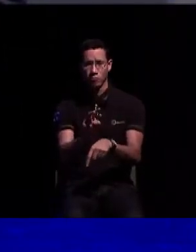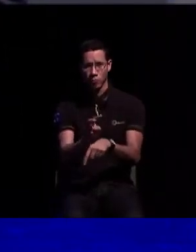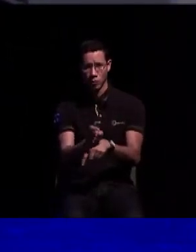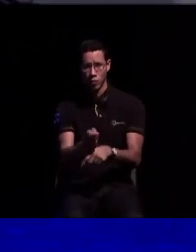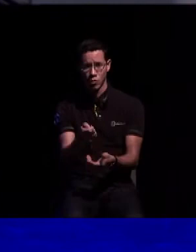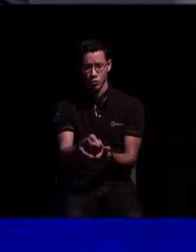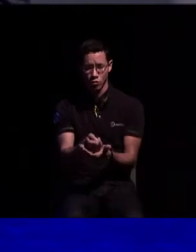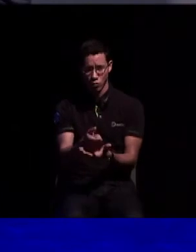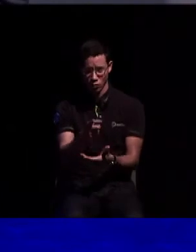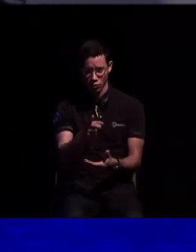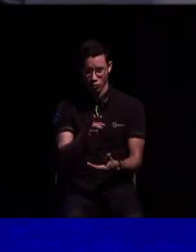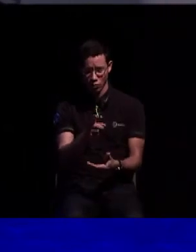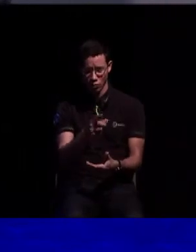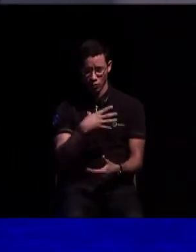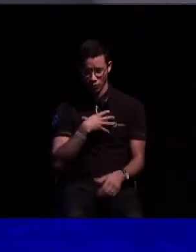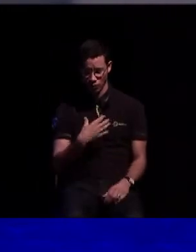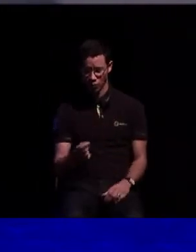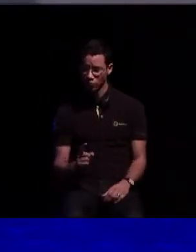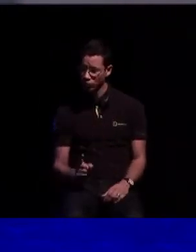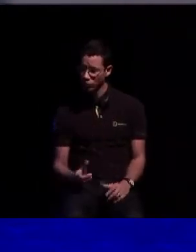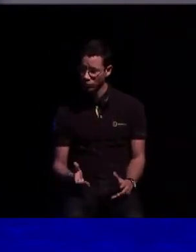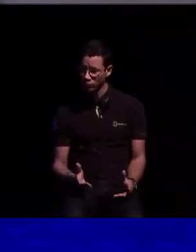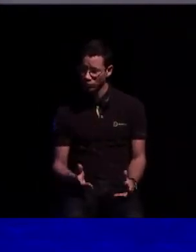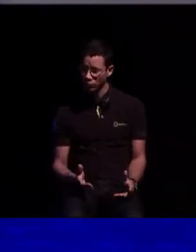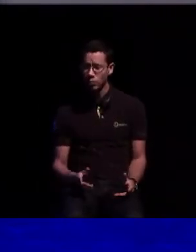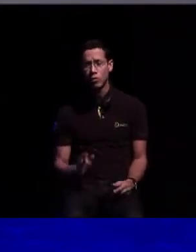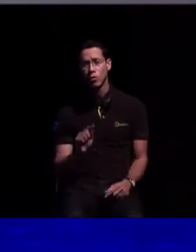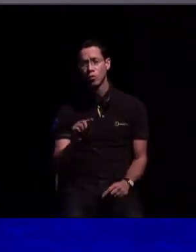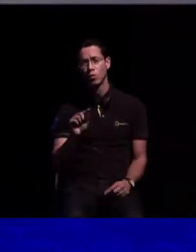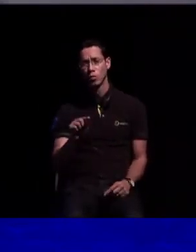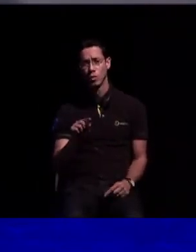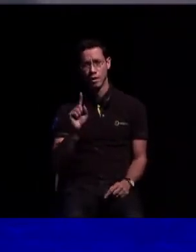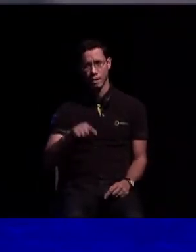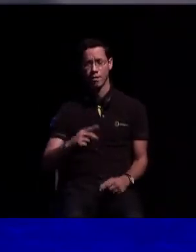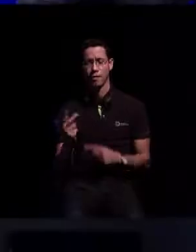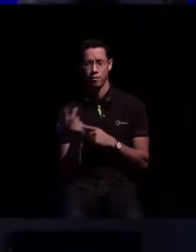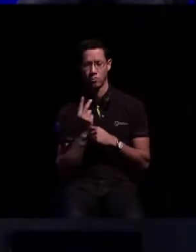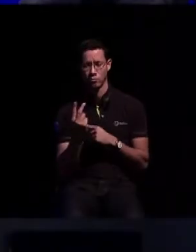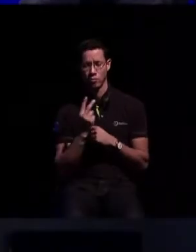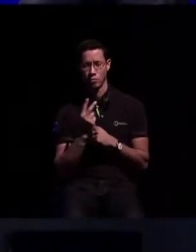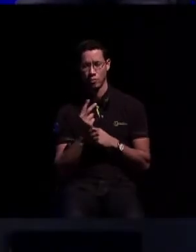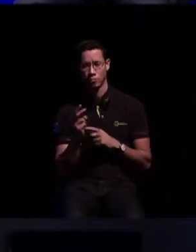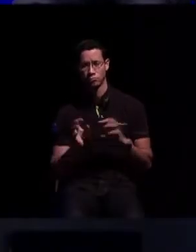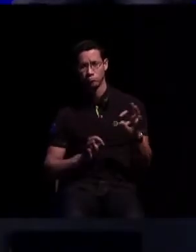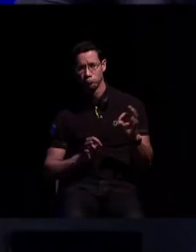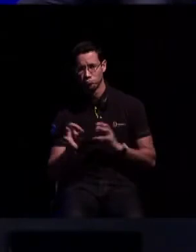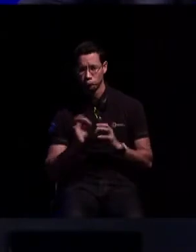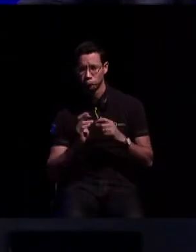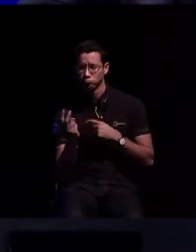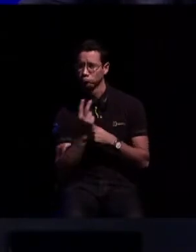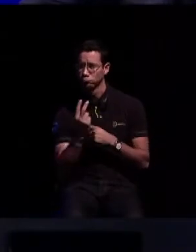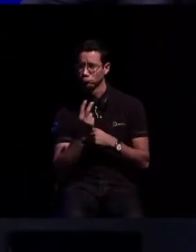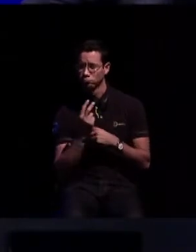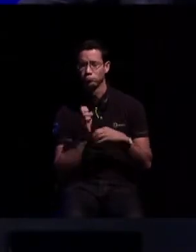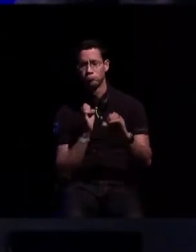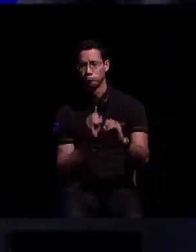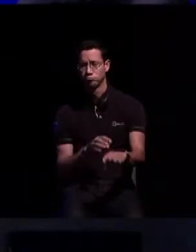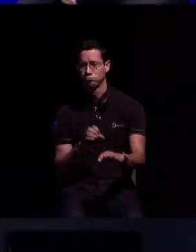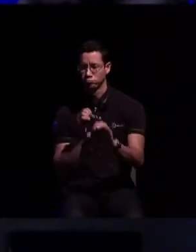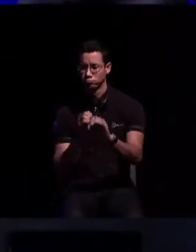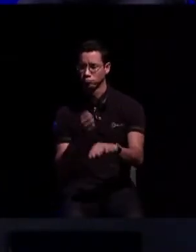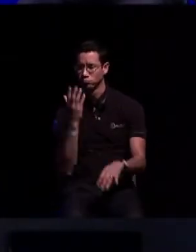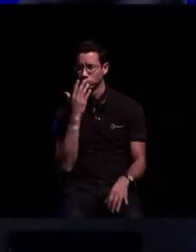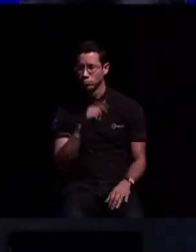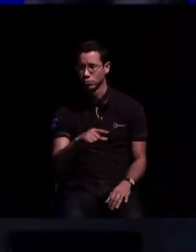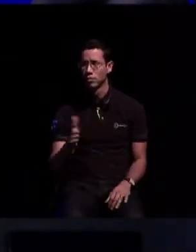que é? Ora, disciplina é você autocontrolar, você se autocontrolar, você controlar as suas pulsões, ensinar a criança que ela tem hora